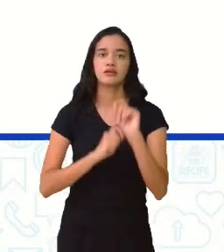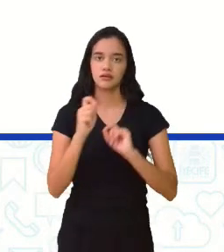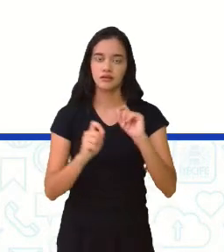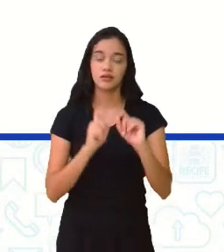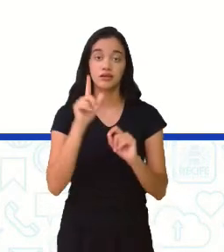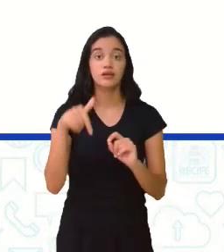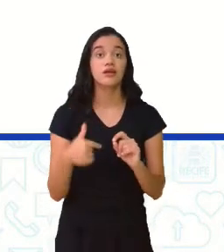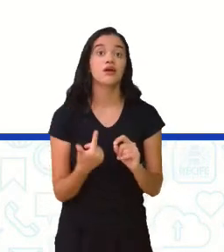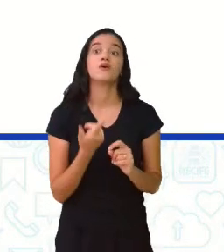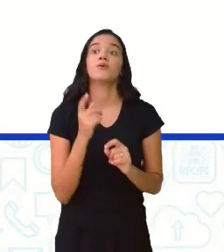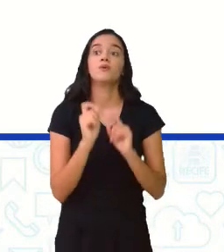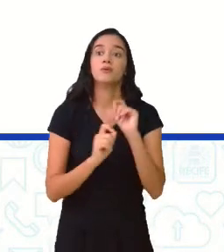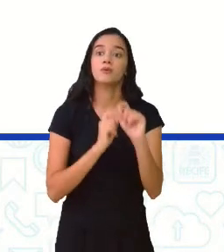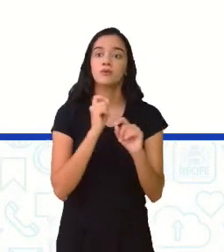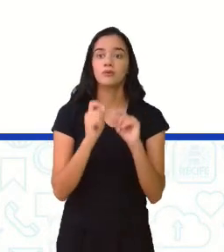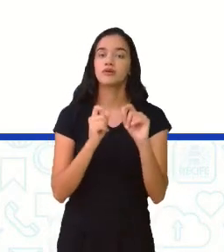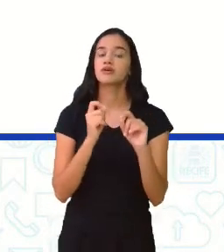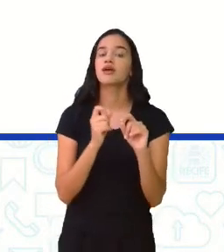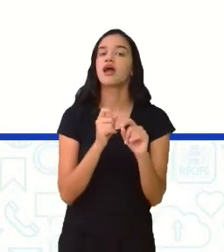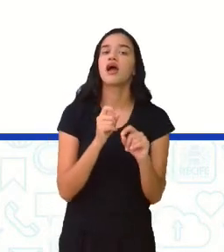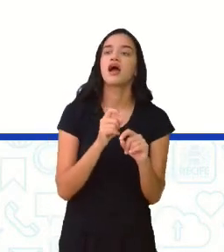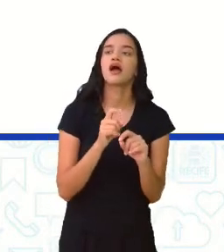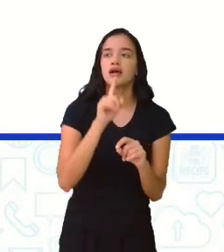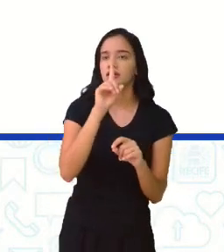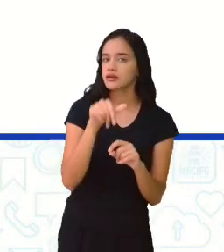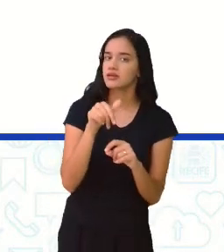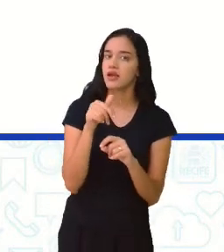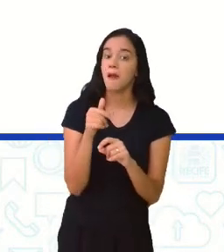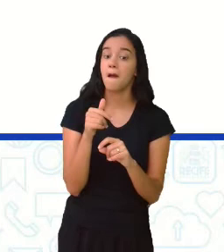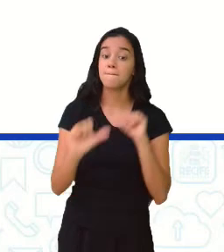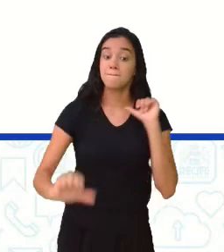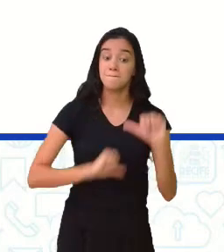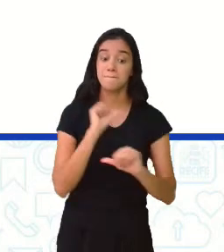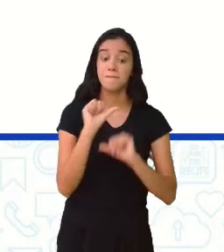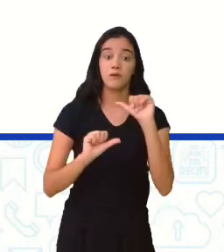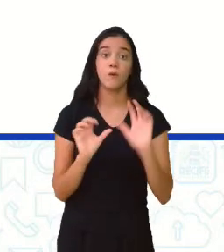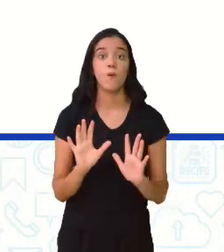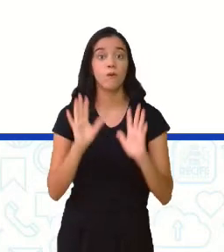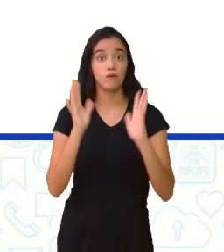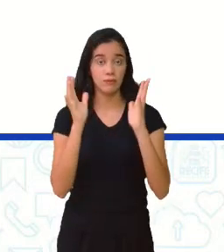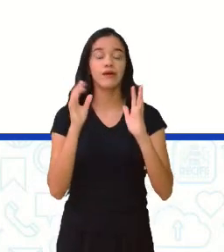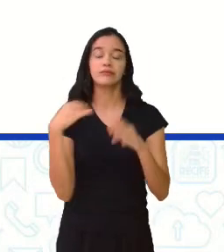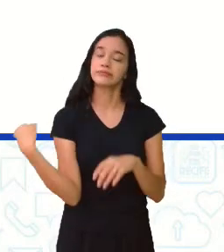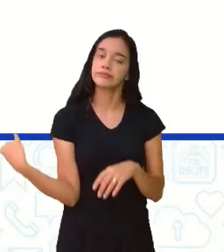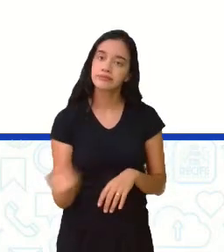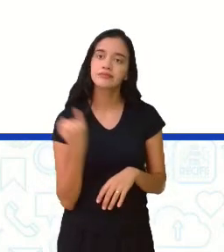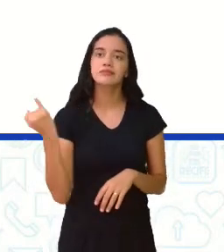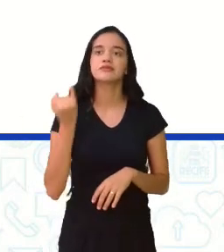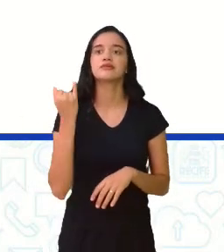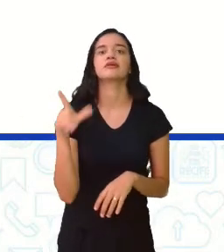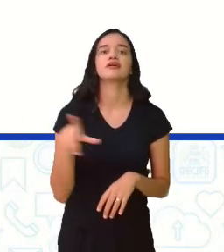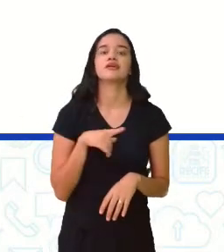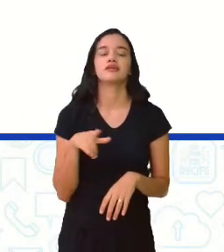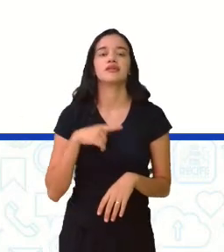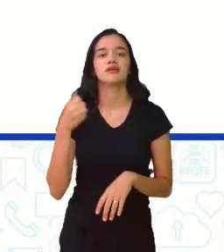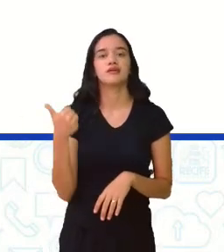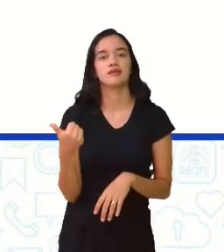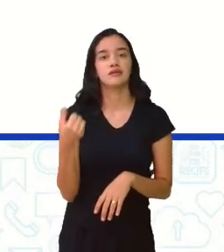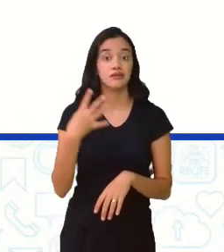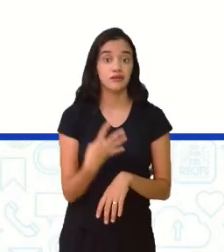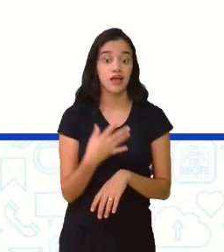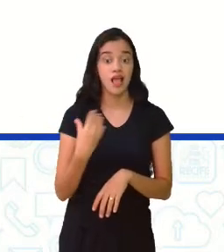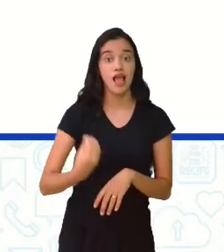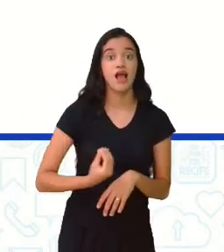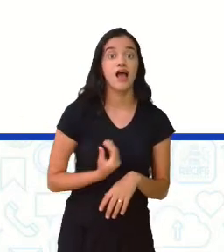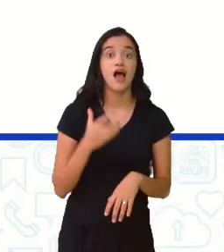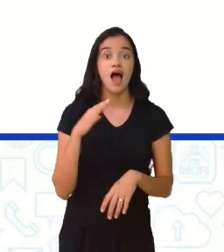contra a mudança global do clima, né, que é super importante. E temos o 14, que é vida